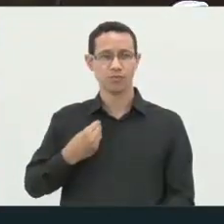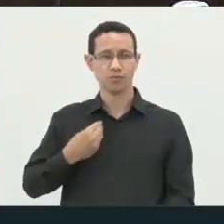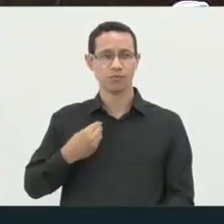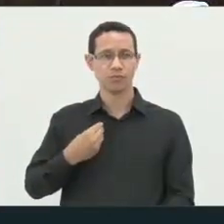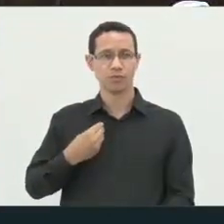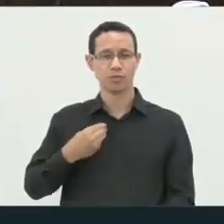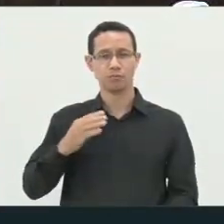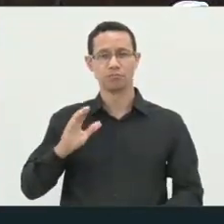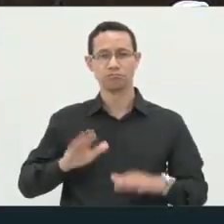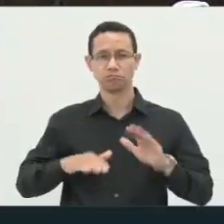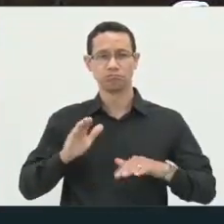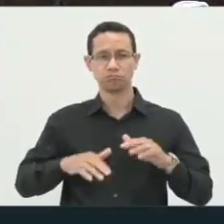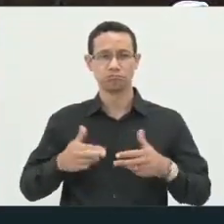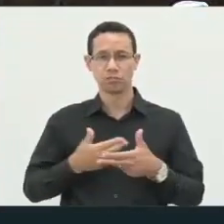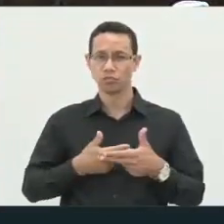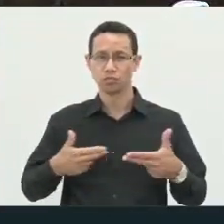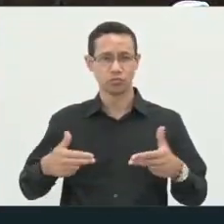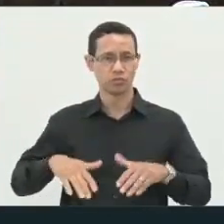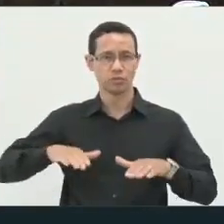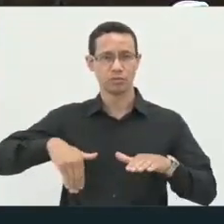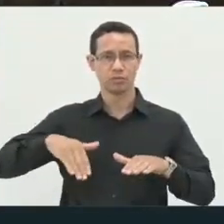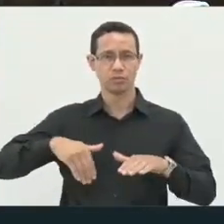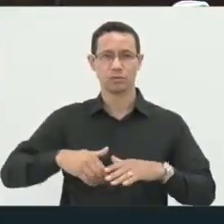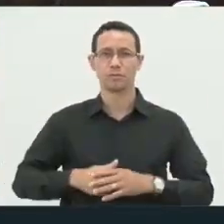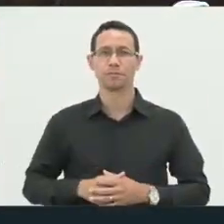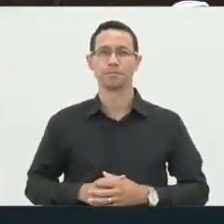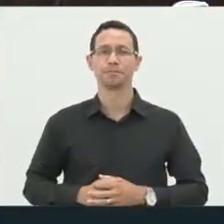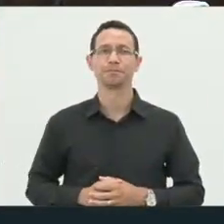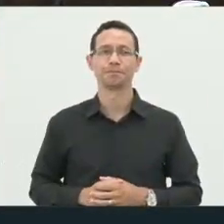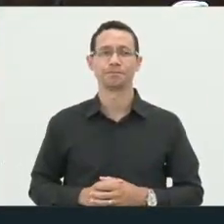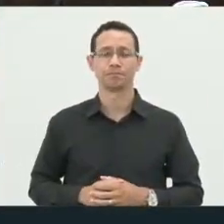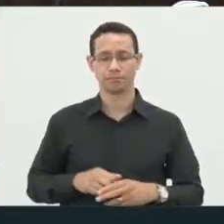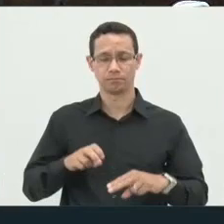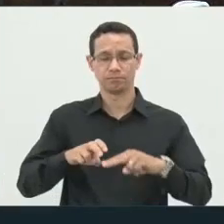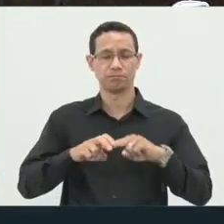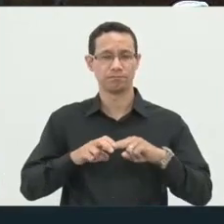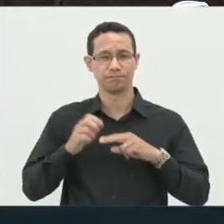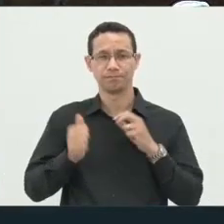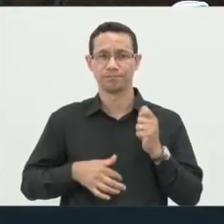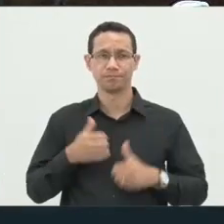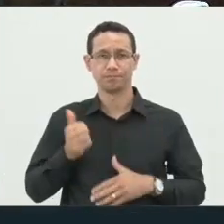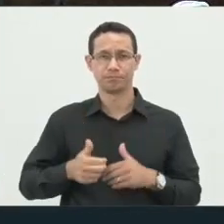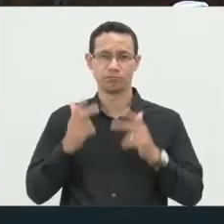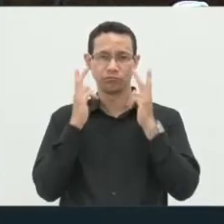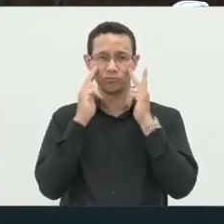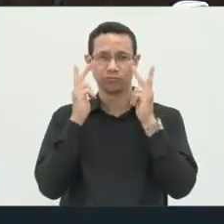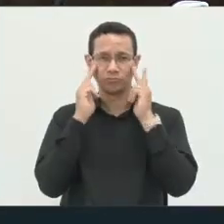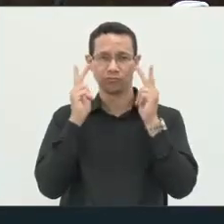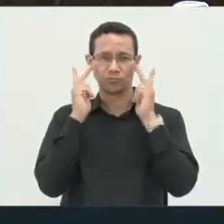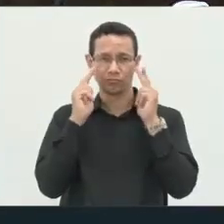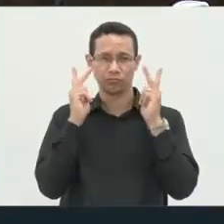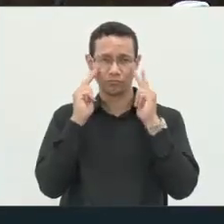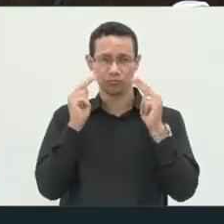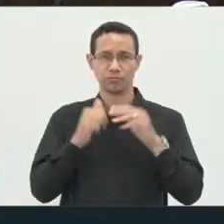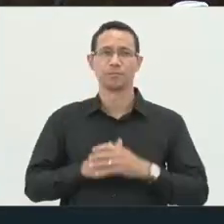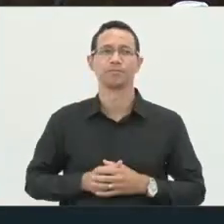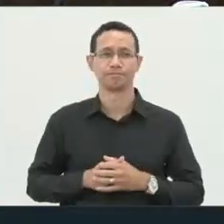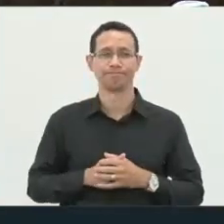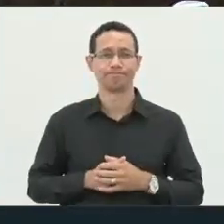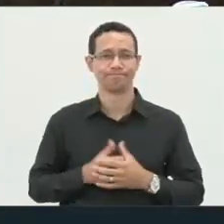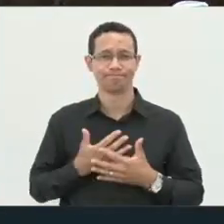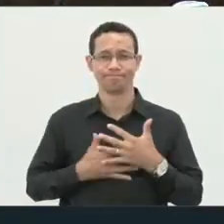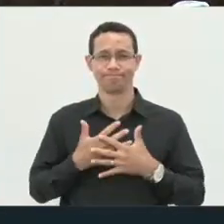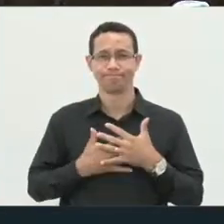tambor e por isso na fala do vereador Seria normal que fosse ter esse tipo de